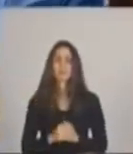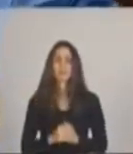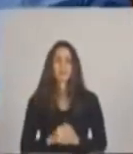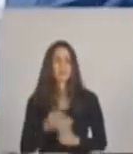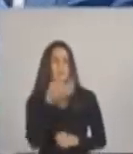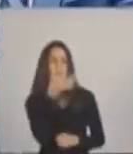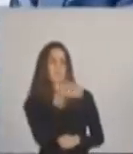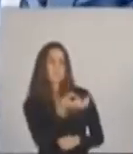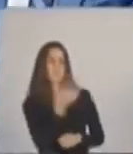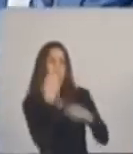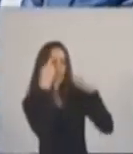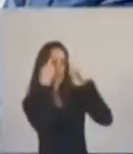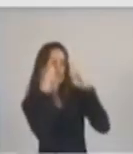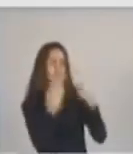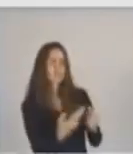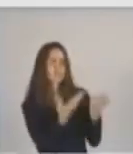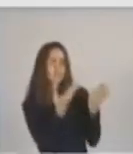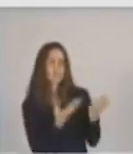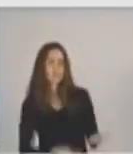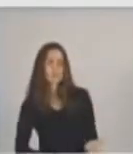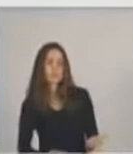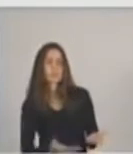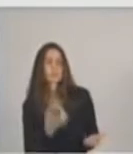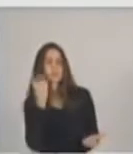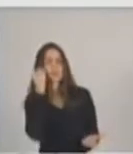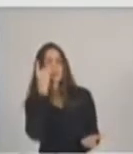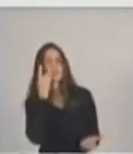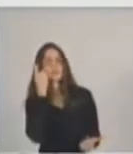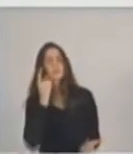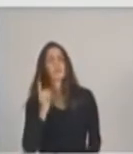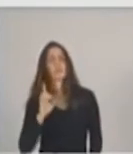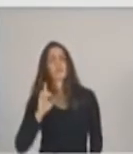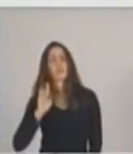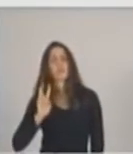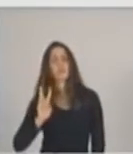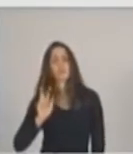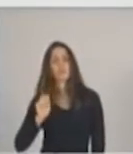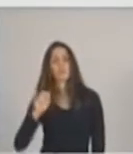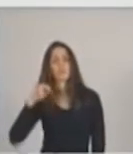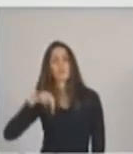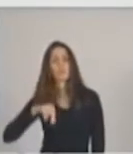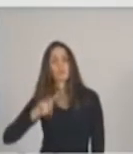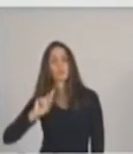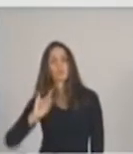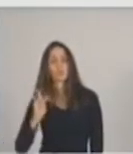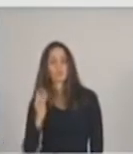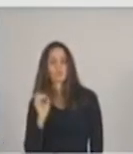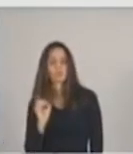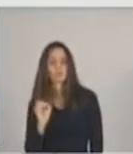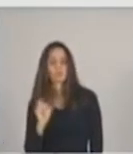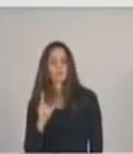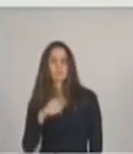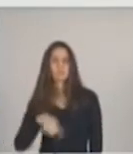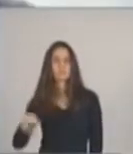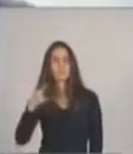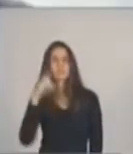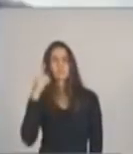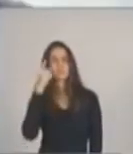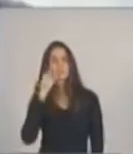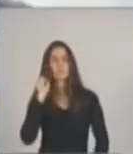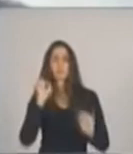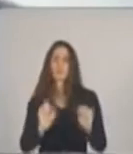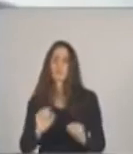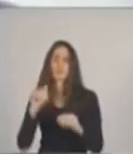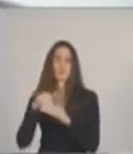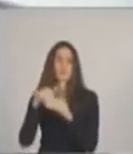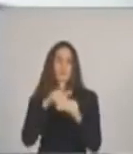todo respeito a Vossa Excelência, ao nosso deputado Vandinho Leite, né? Olha, os deputados têm poder de voto. O